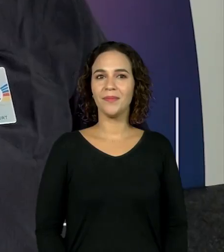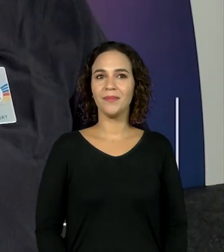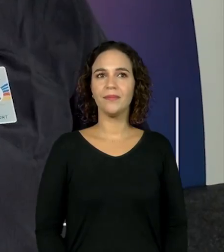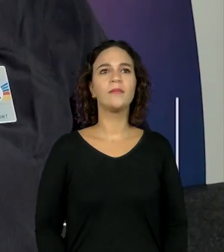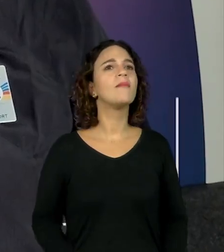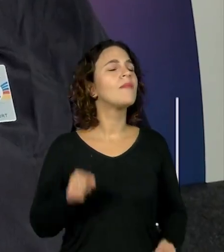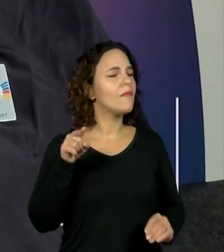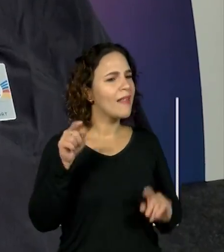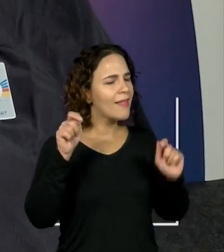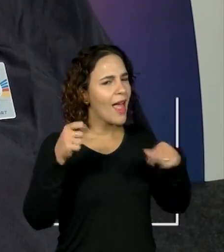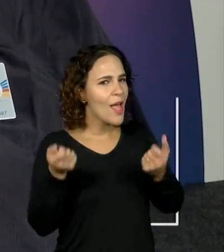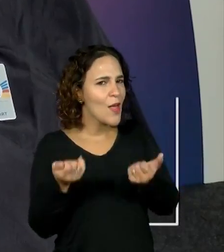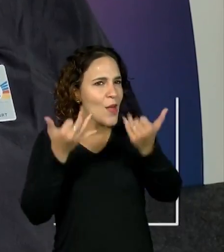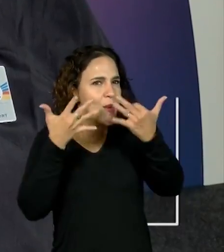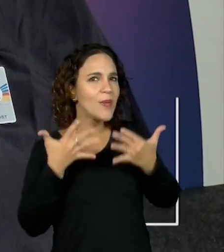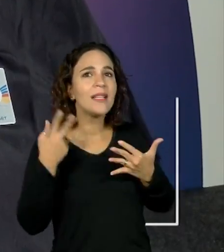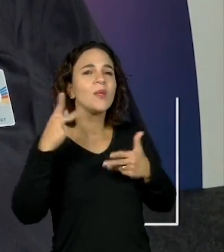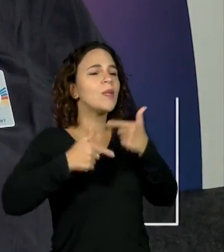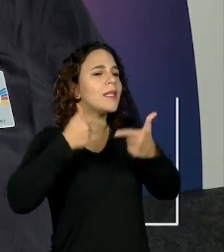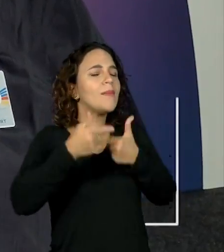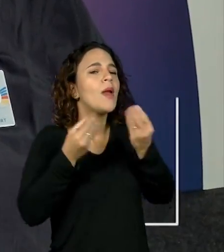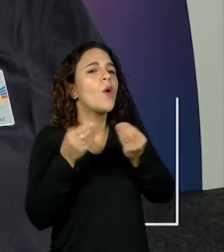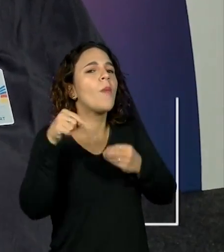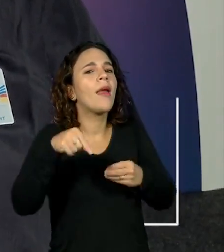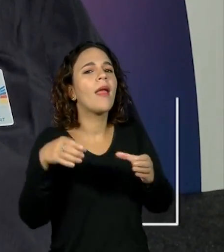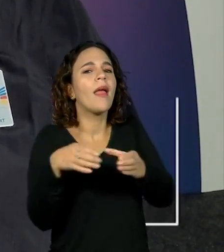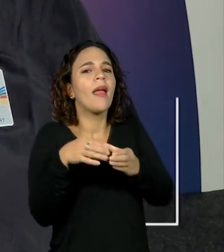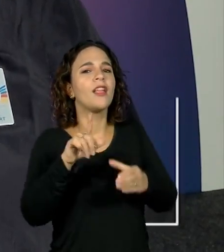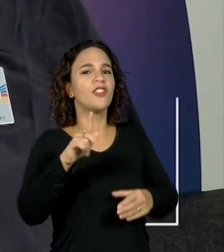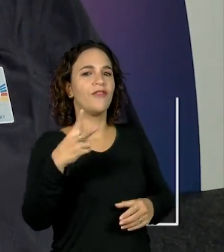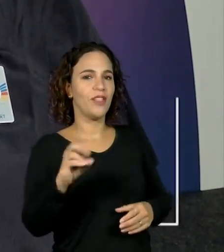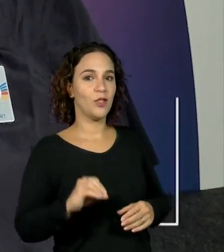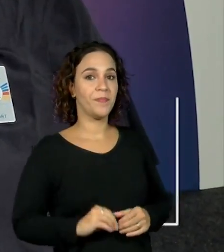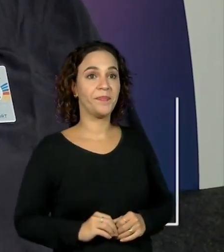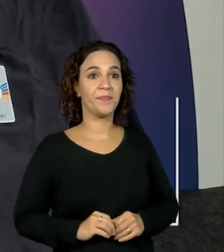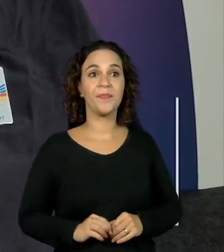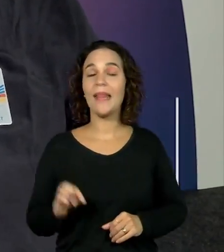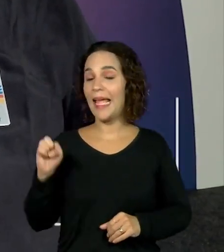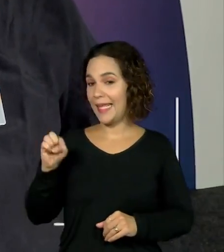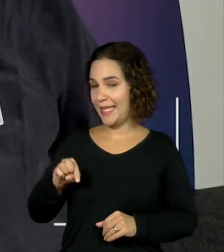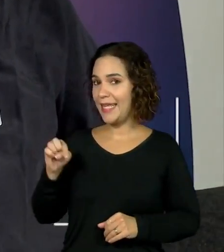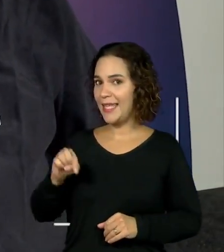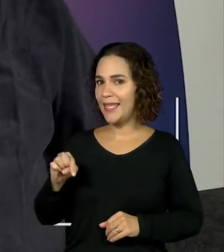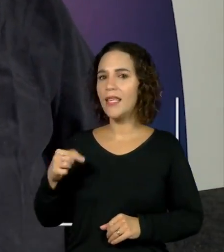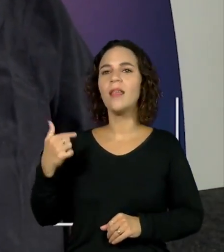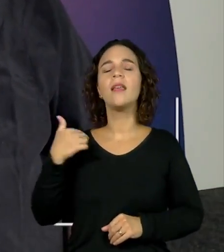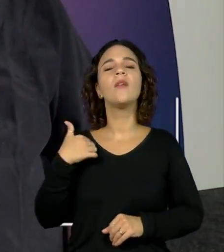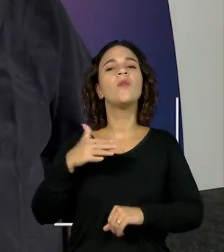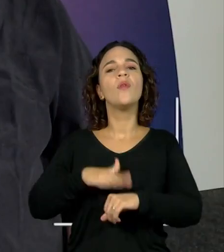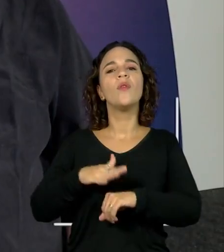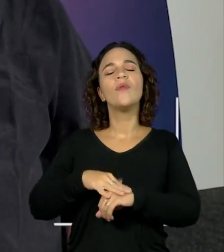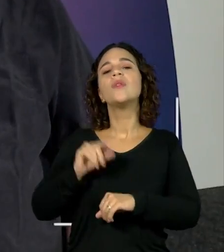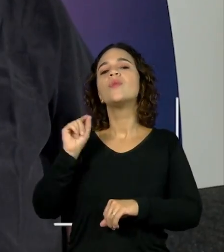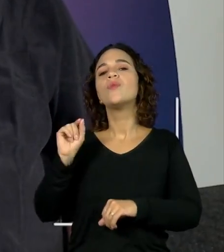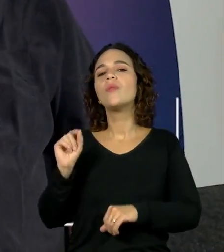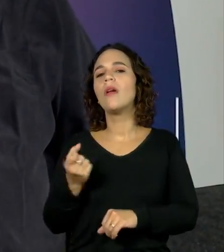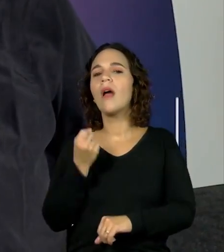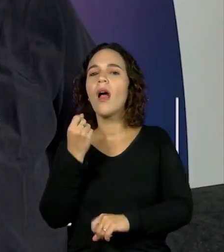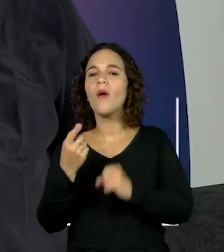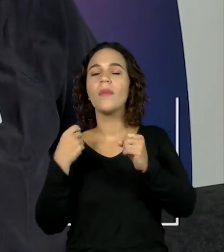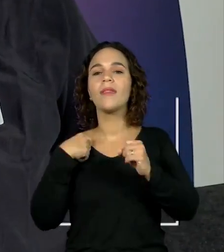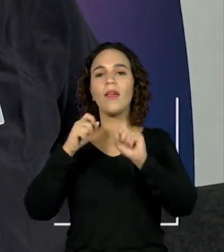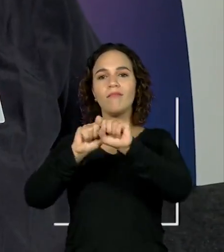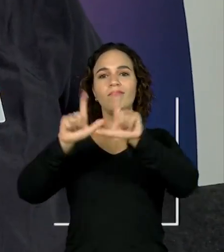Você poderia nos contar um pouquinho do seu trabalho aqui no G20? Aqui no G20 eu estou fazendo algumas partes de transmissão